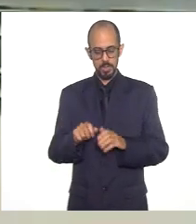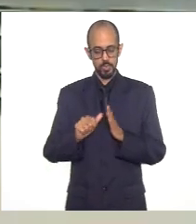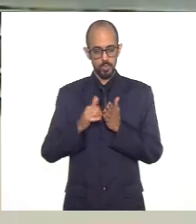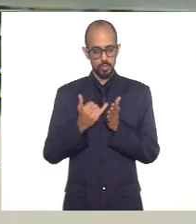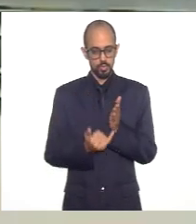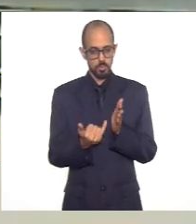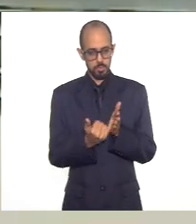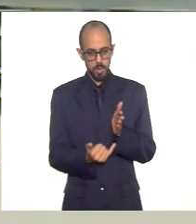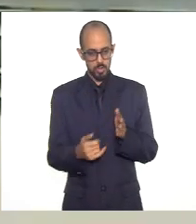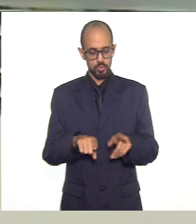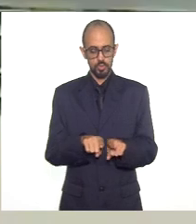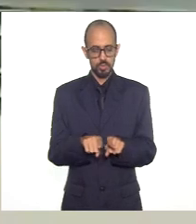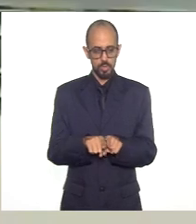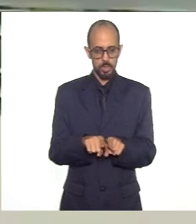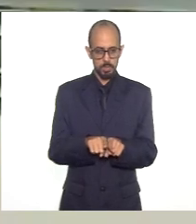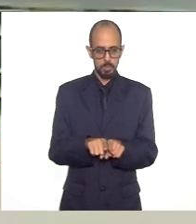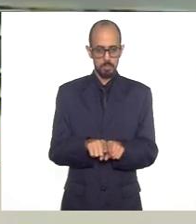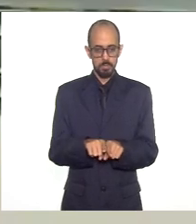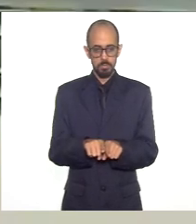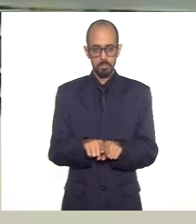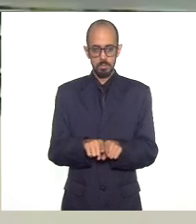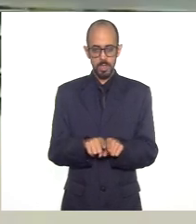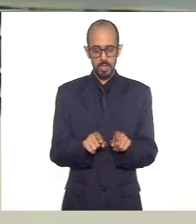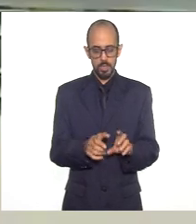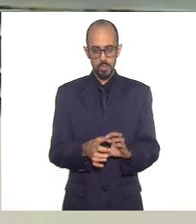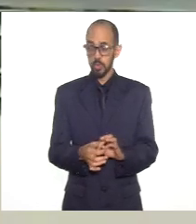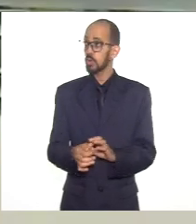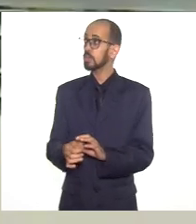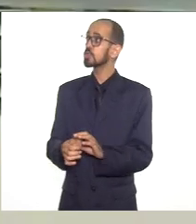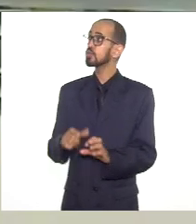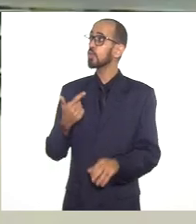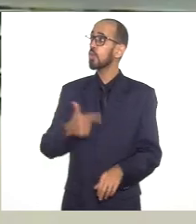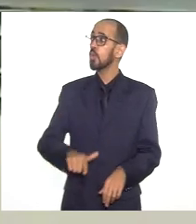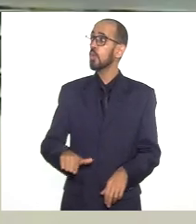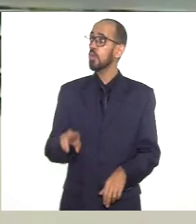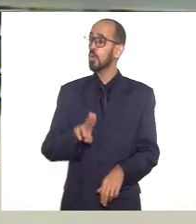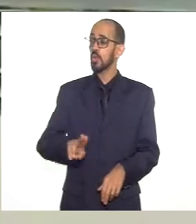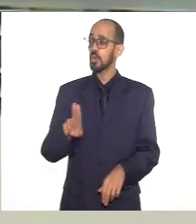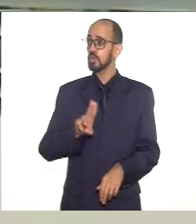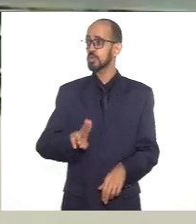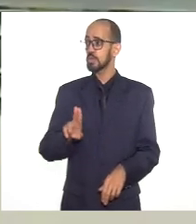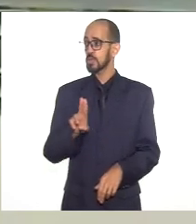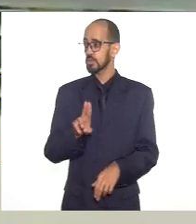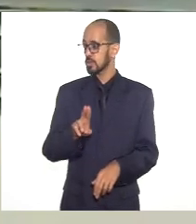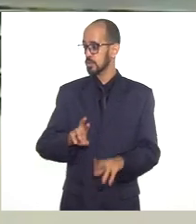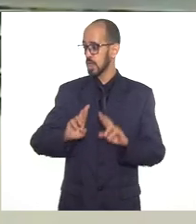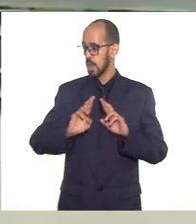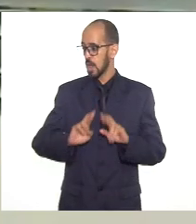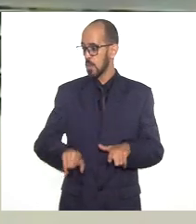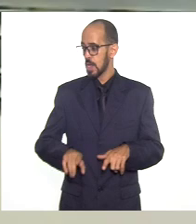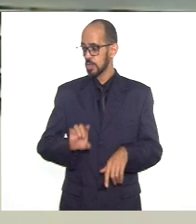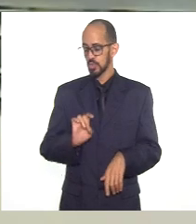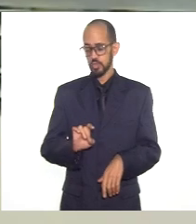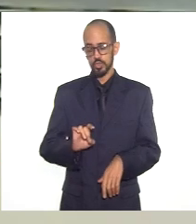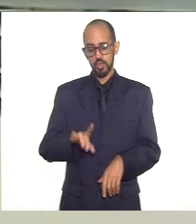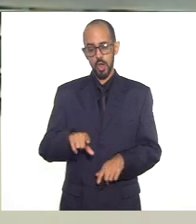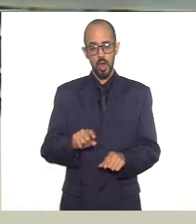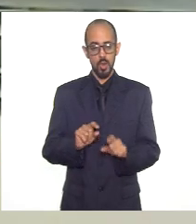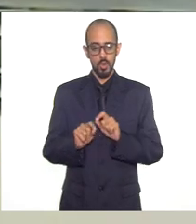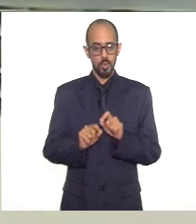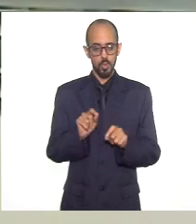ponto de vista de outras utilizações que não seja somente a geração